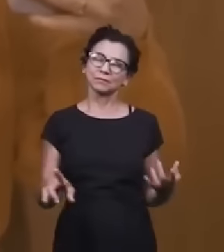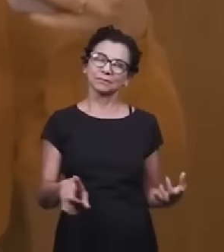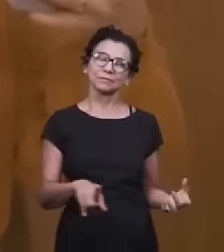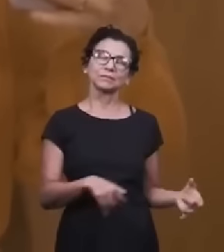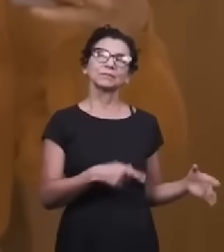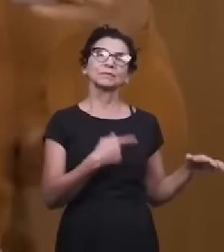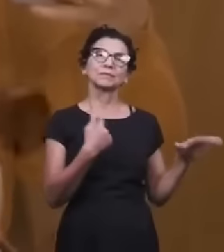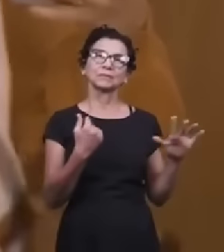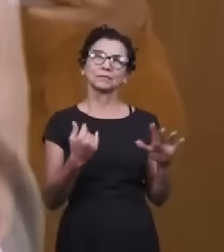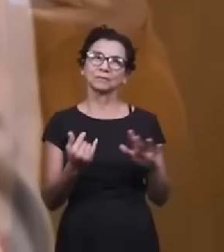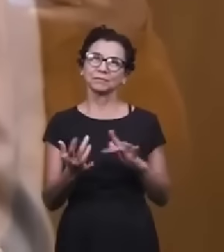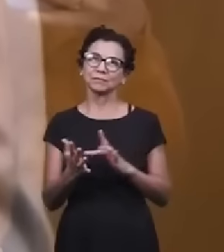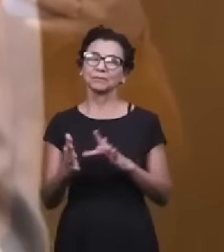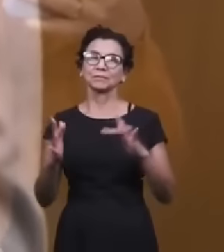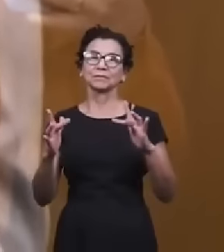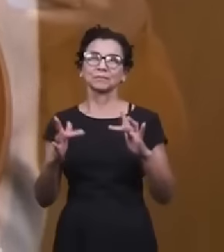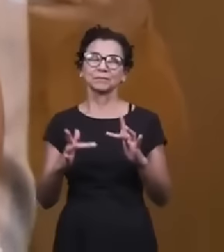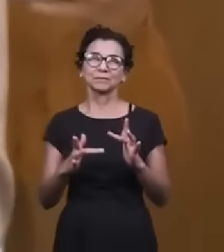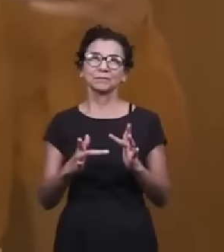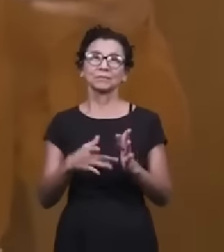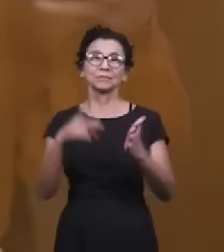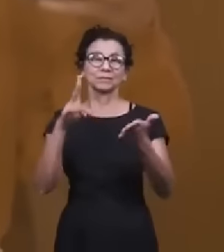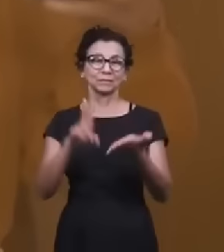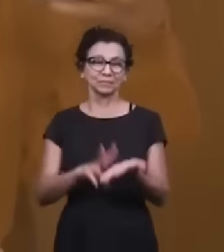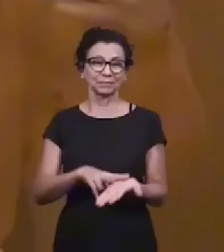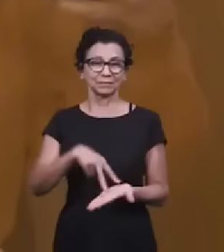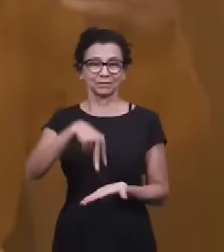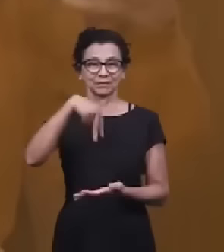de novo